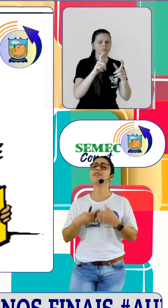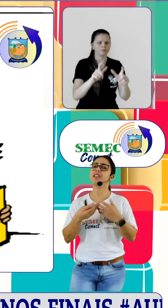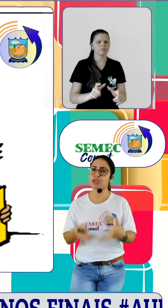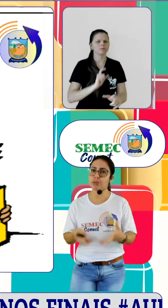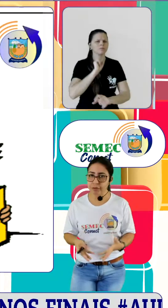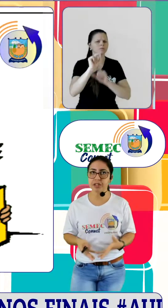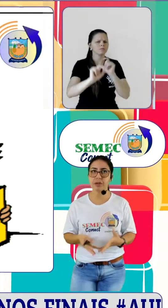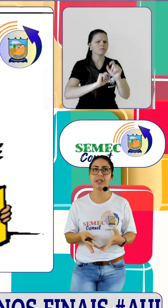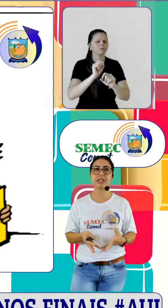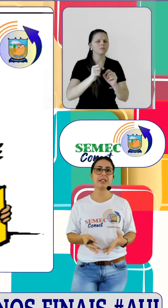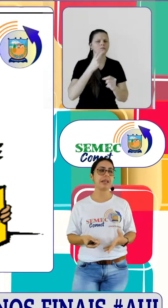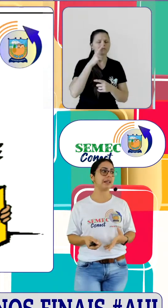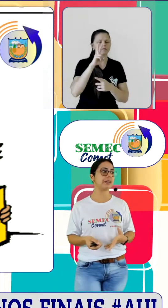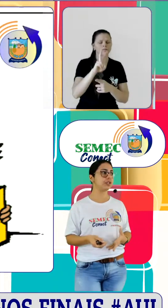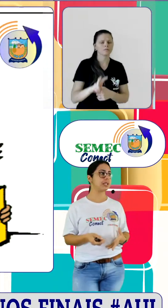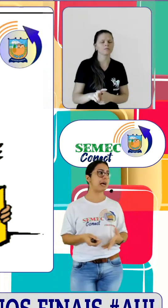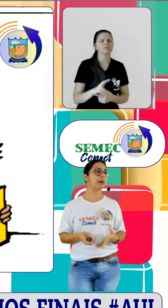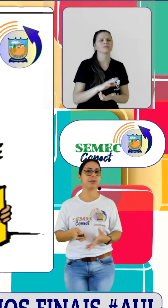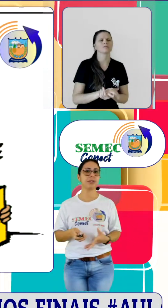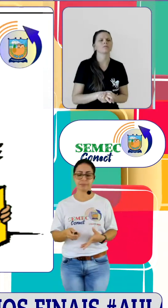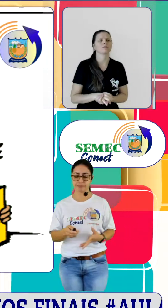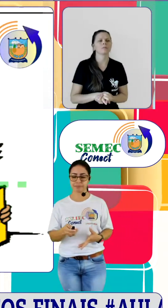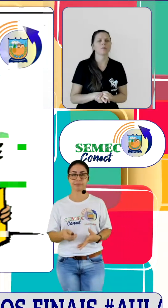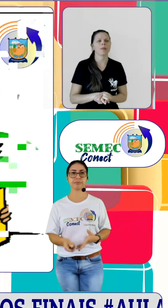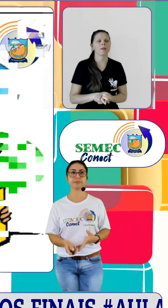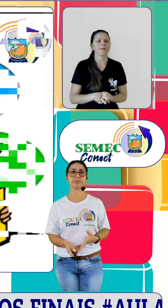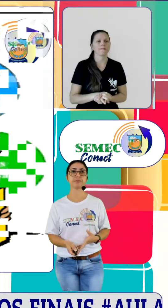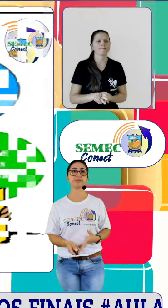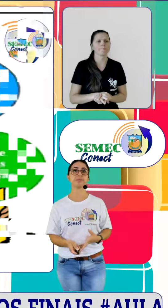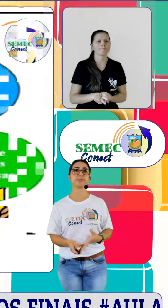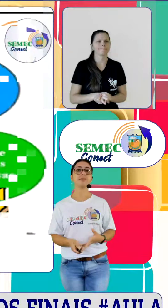é visto, professora, nesses indicadores de saúde?